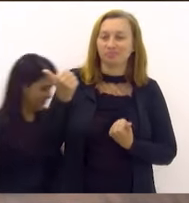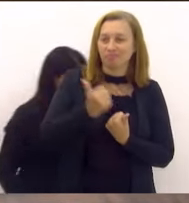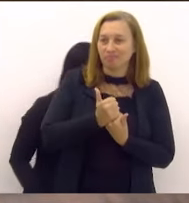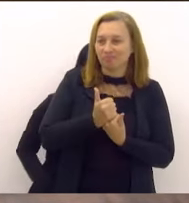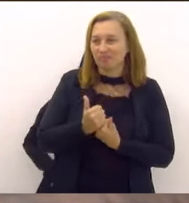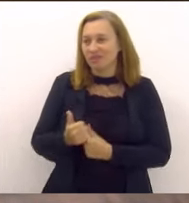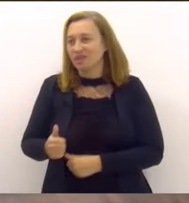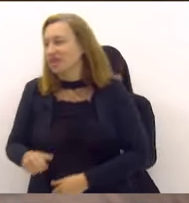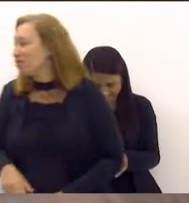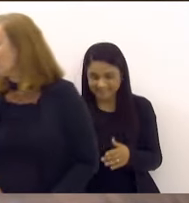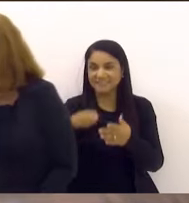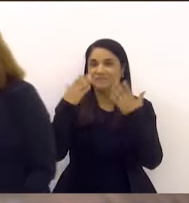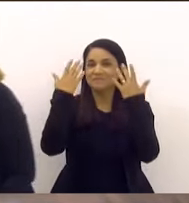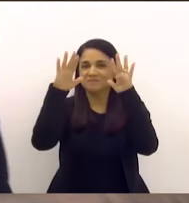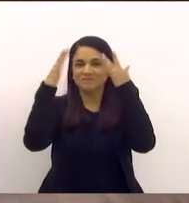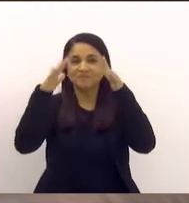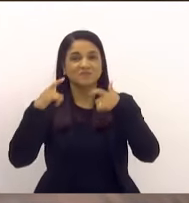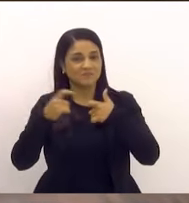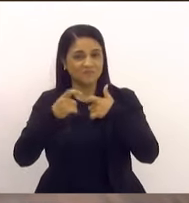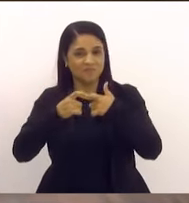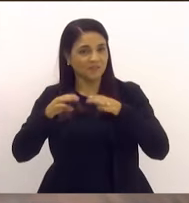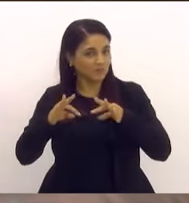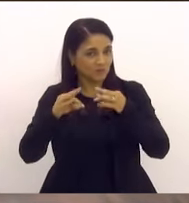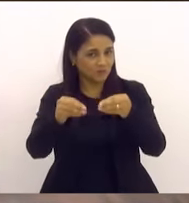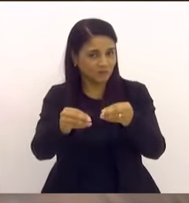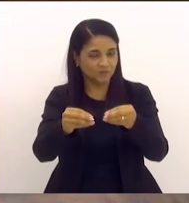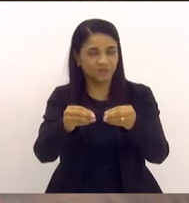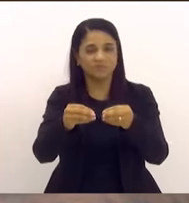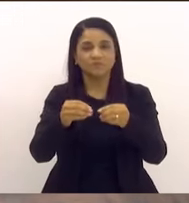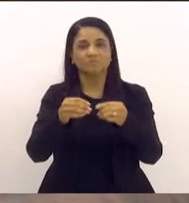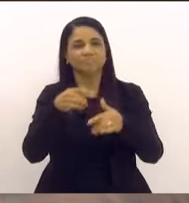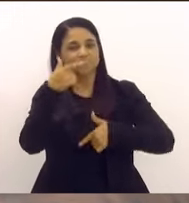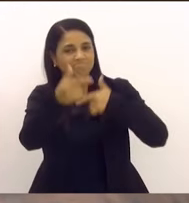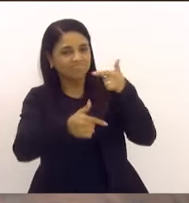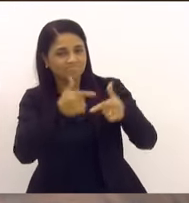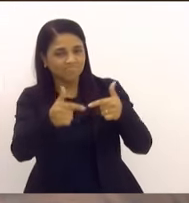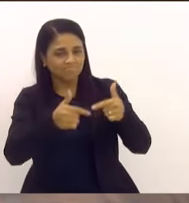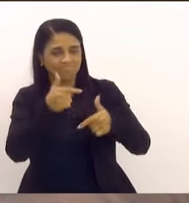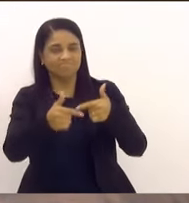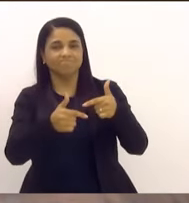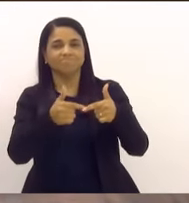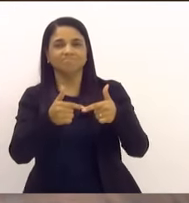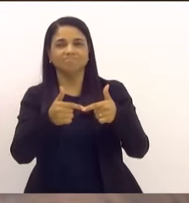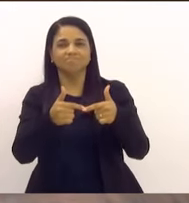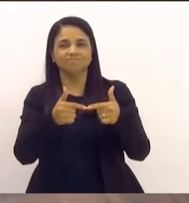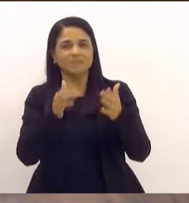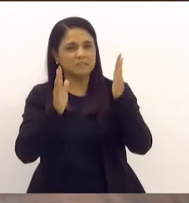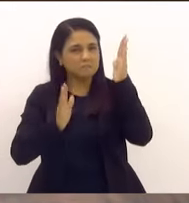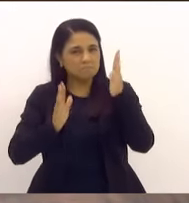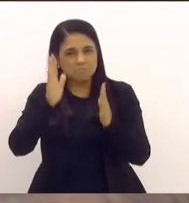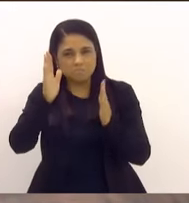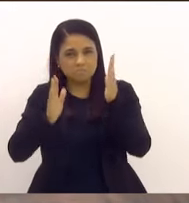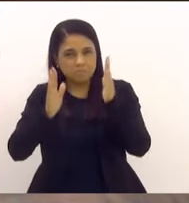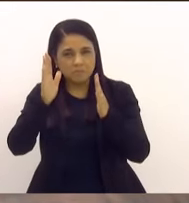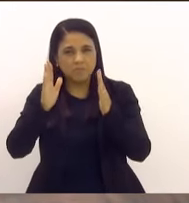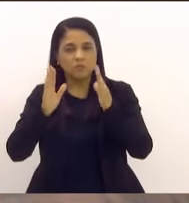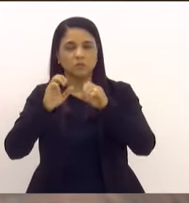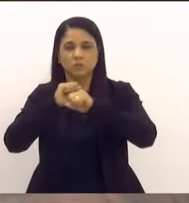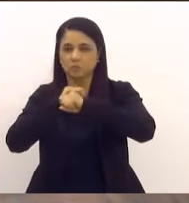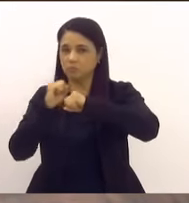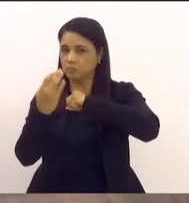parabenizar todos os médicos que têm prestado um serviço, principalmente nesse período que nós passamos pela